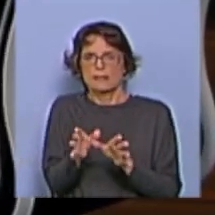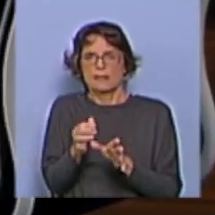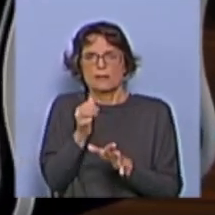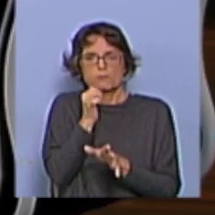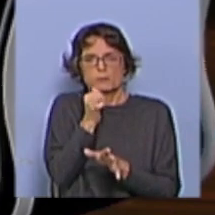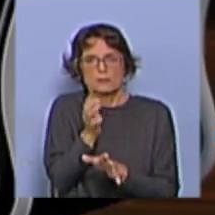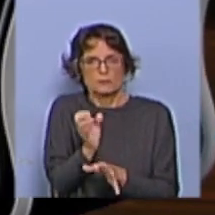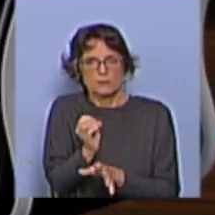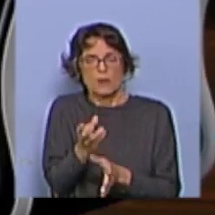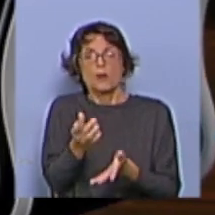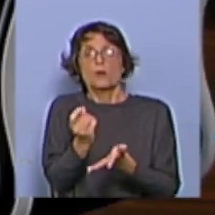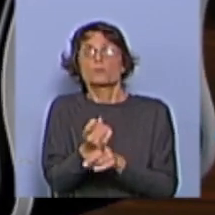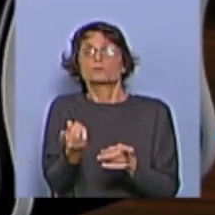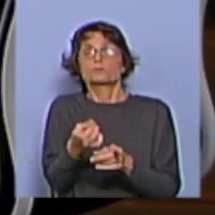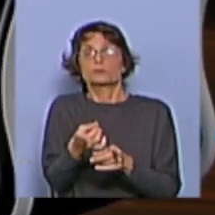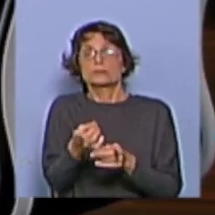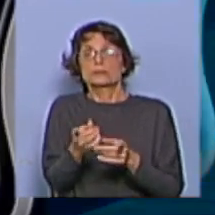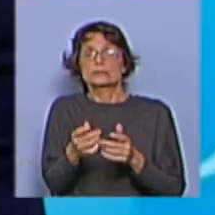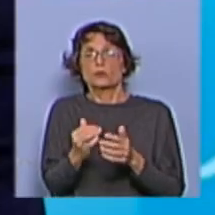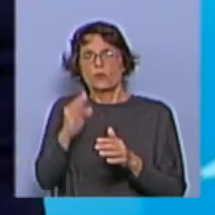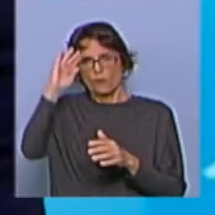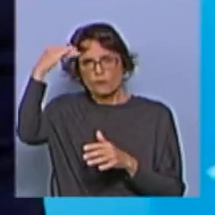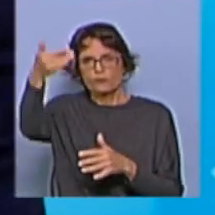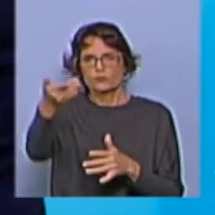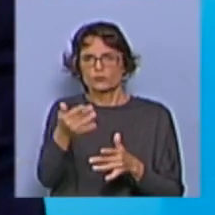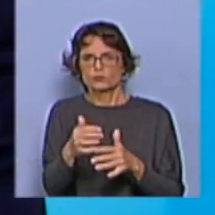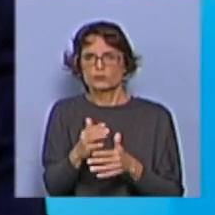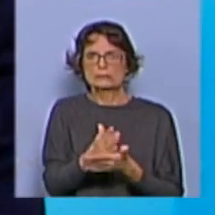que conversar. E que autores convocaram para este debate?